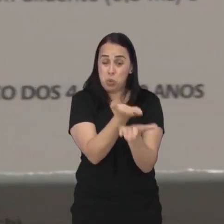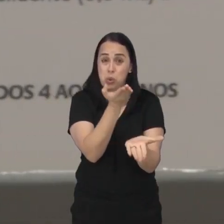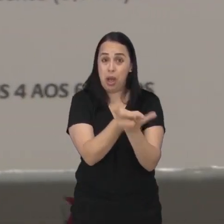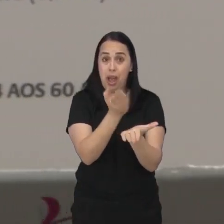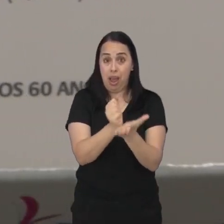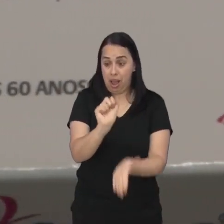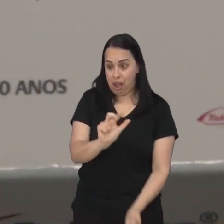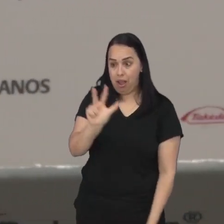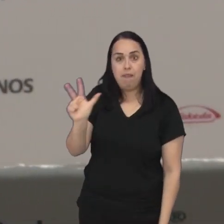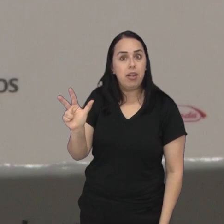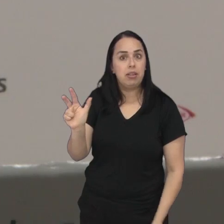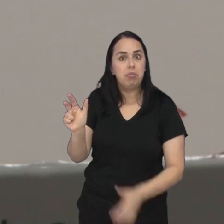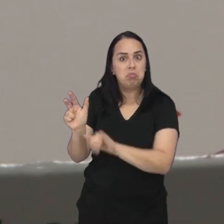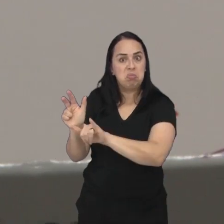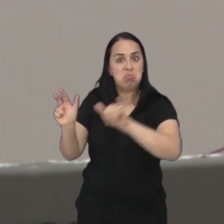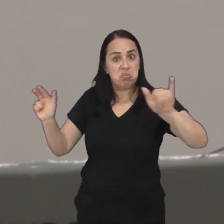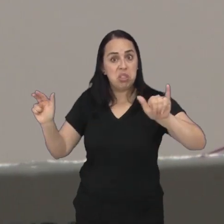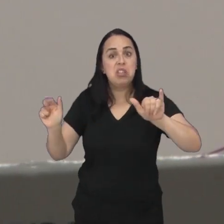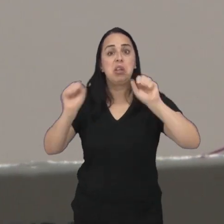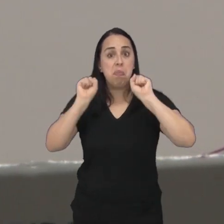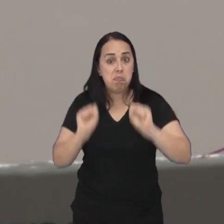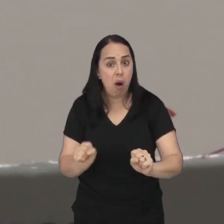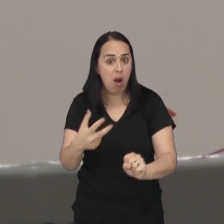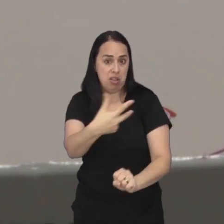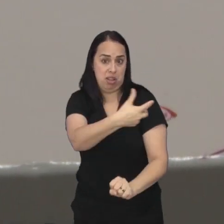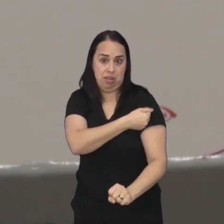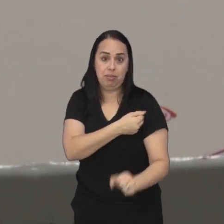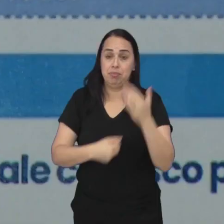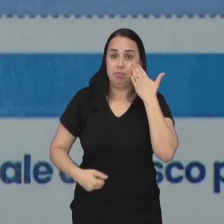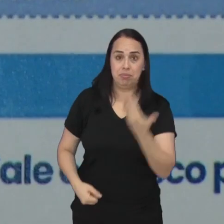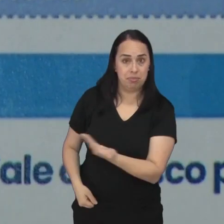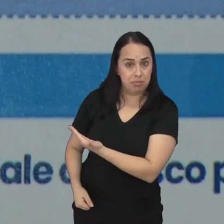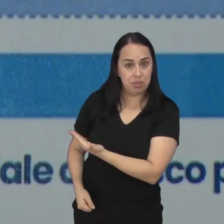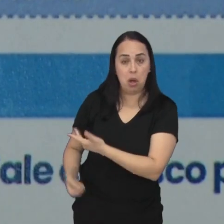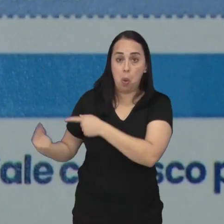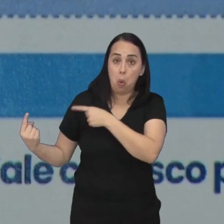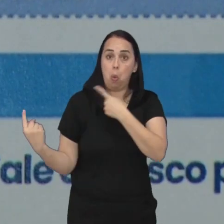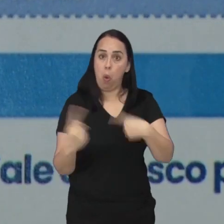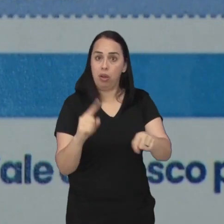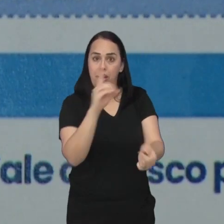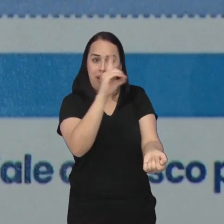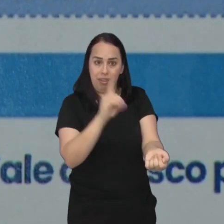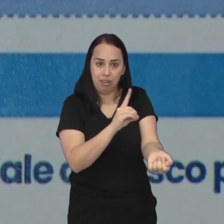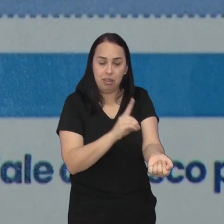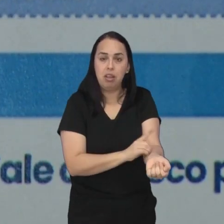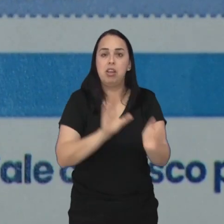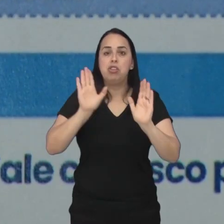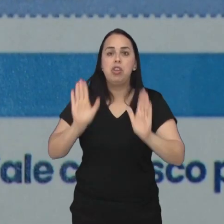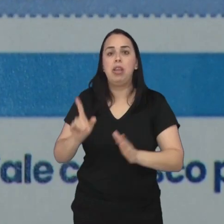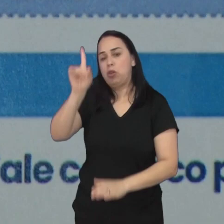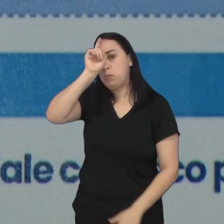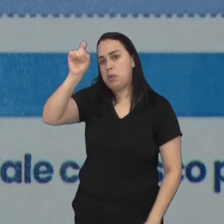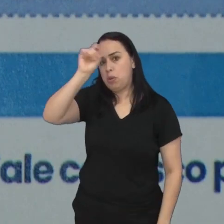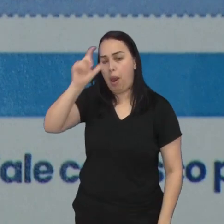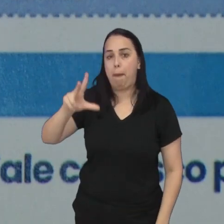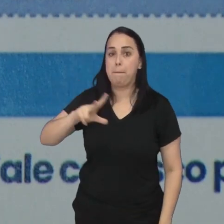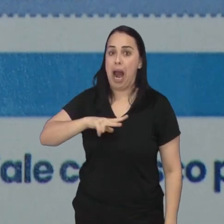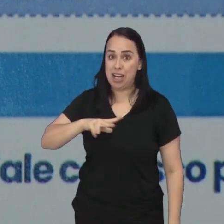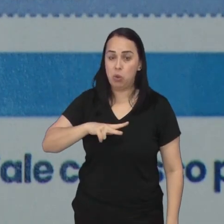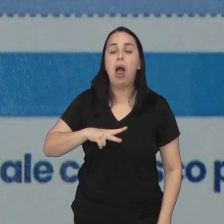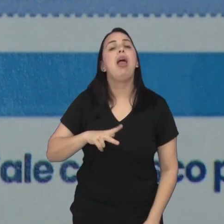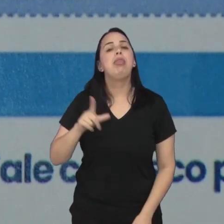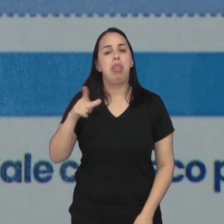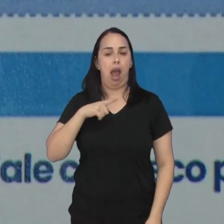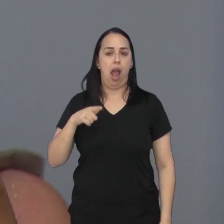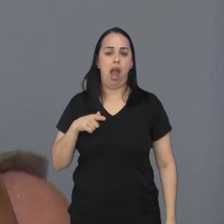Anvisa autorizou a aplicação e comercialização da Qdenga, vacina contra a dengue que já está disponível na rede